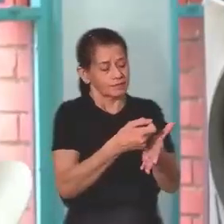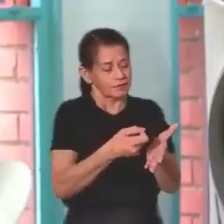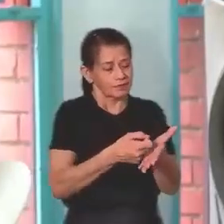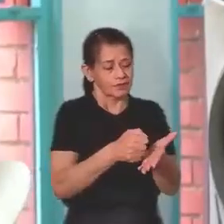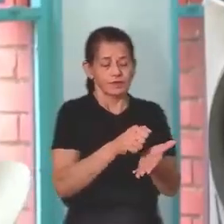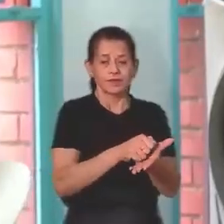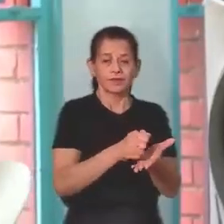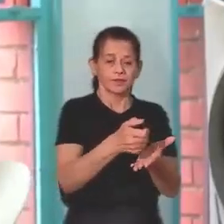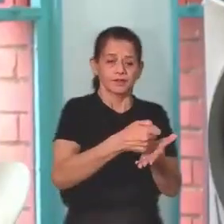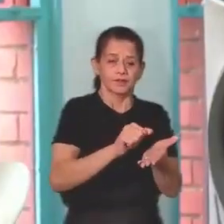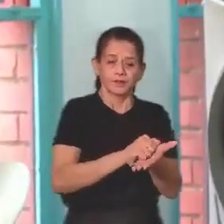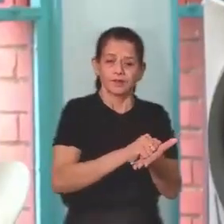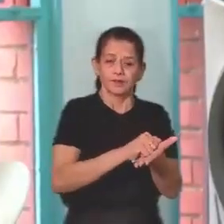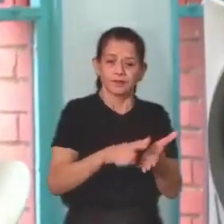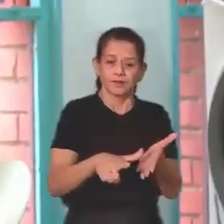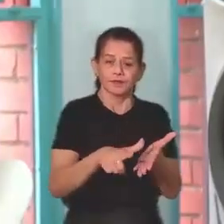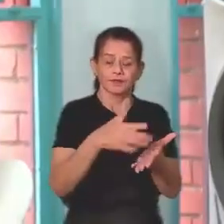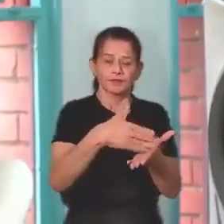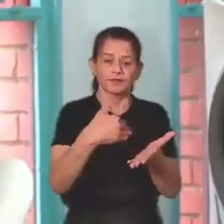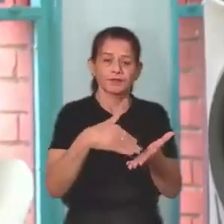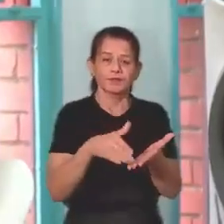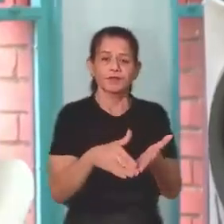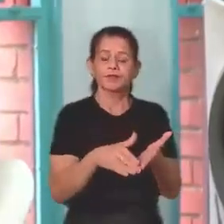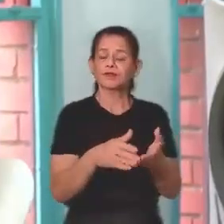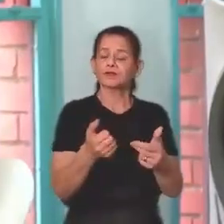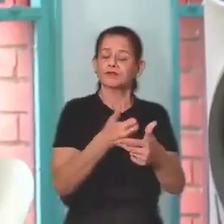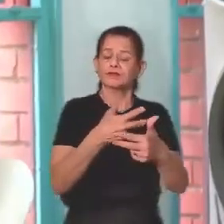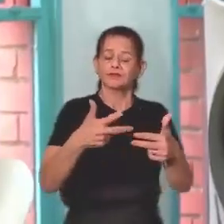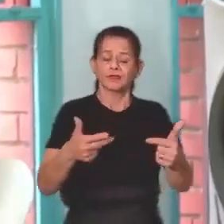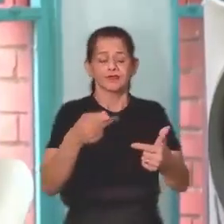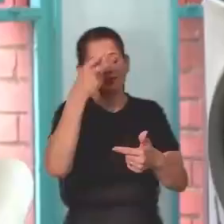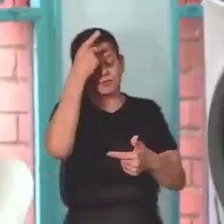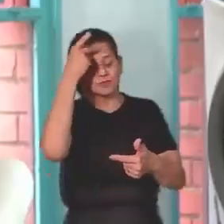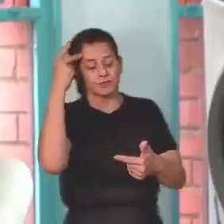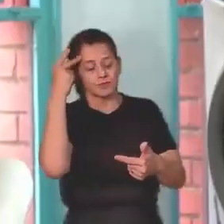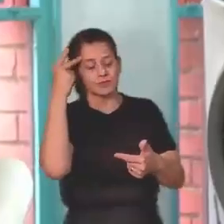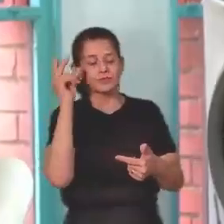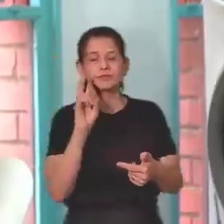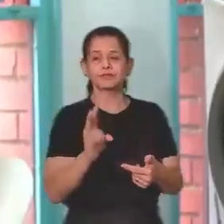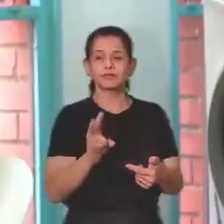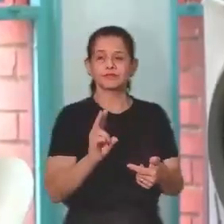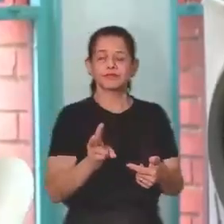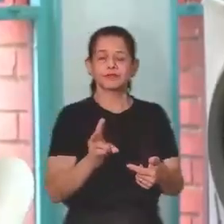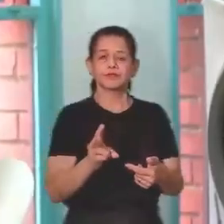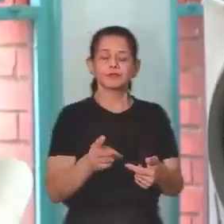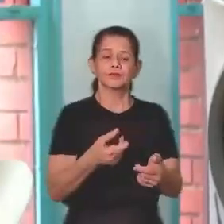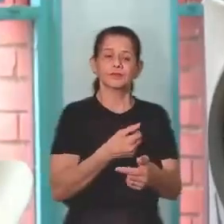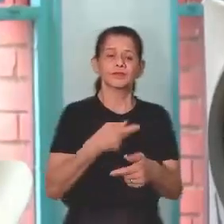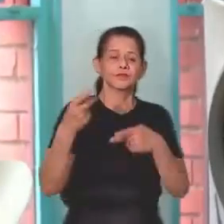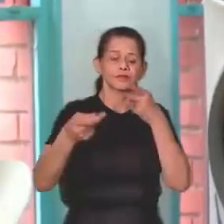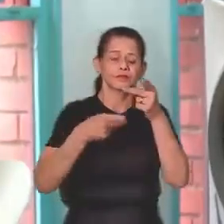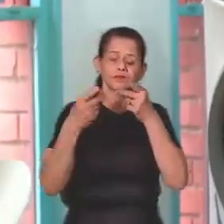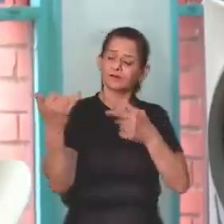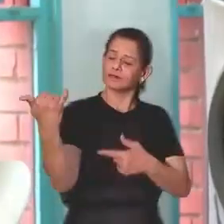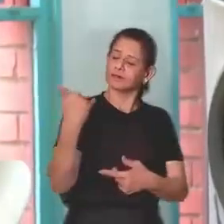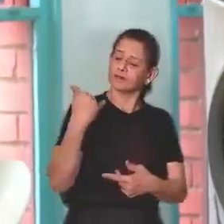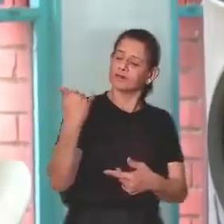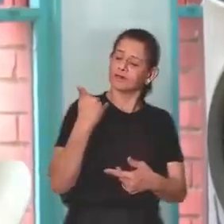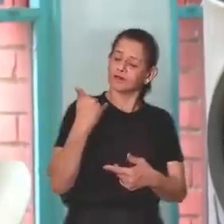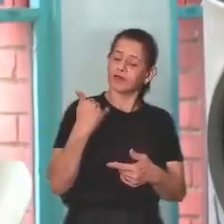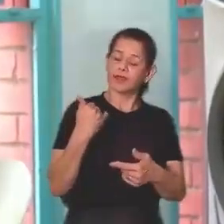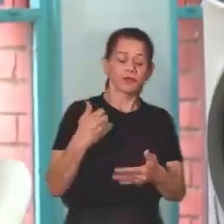ONAM, mas eu sempre escrevi, e diversas pessoas já chegaram para mim e falaram: eu quero ler um